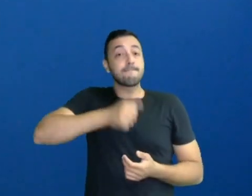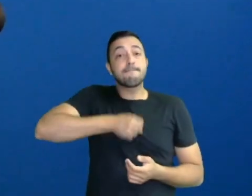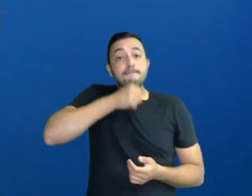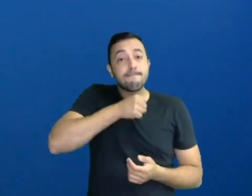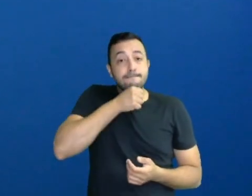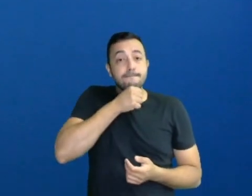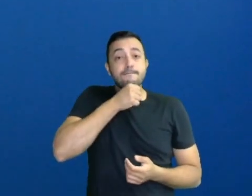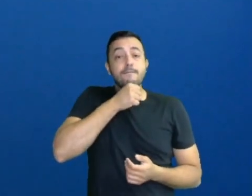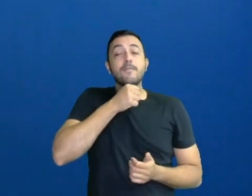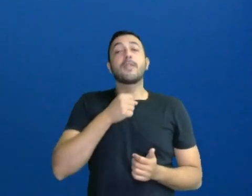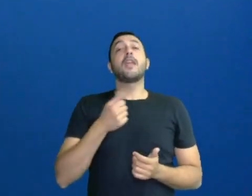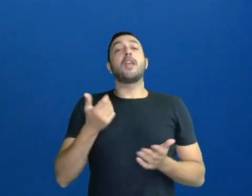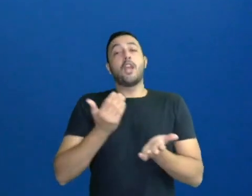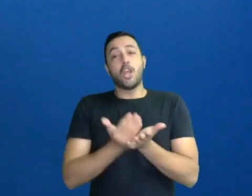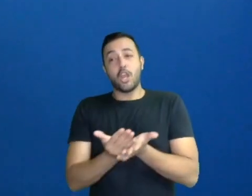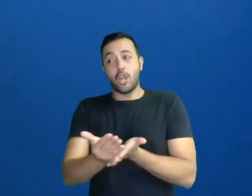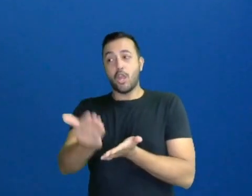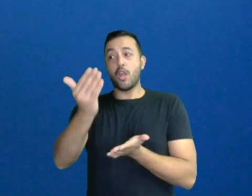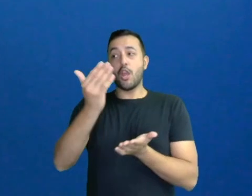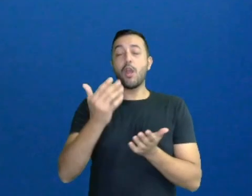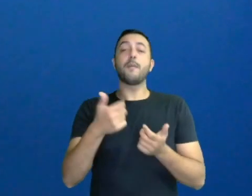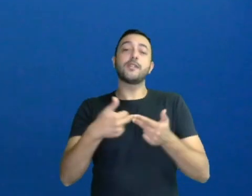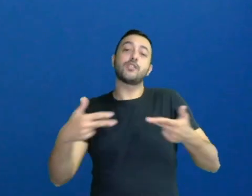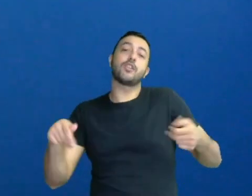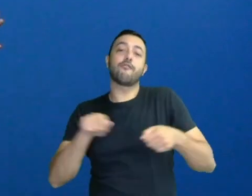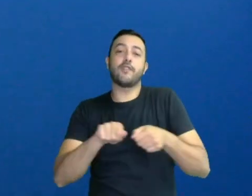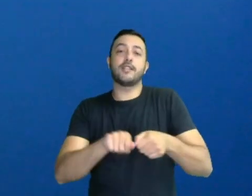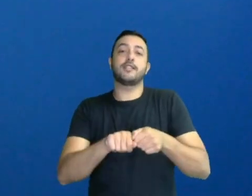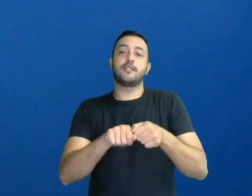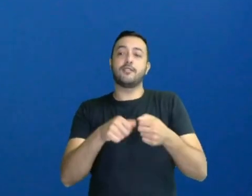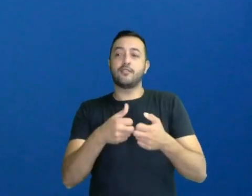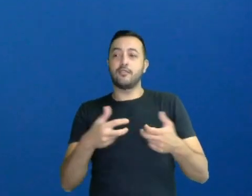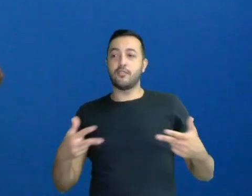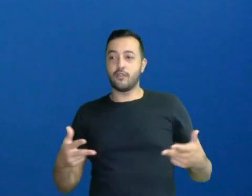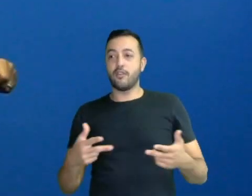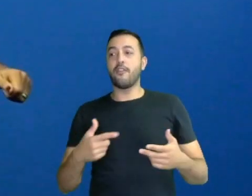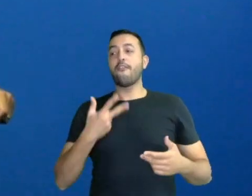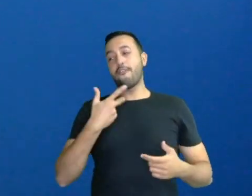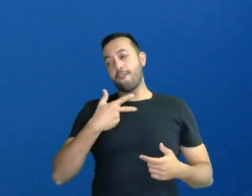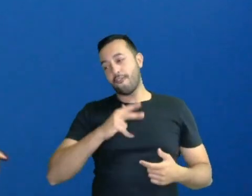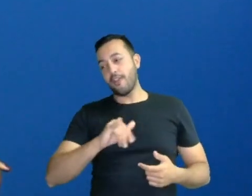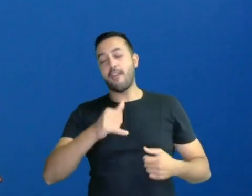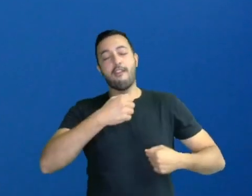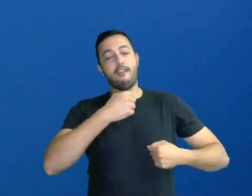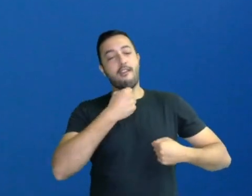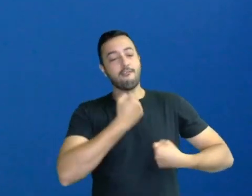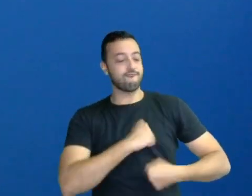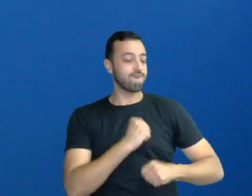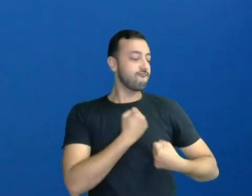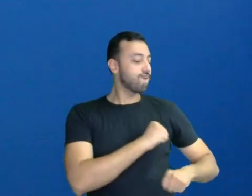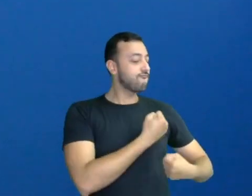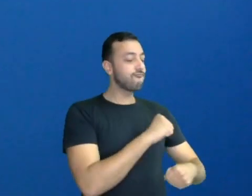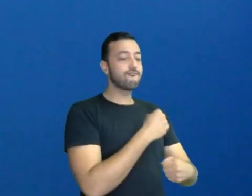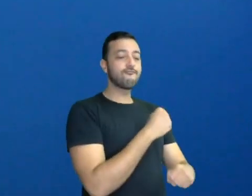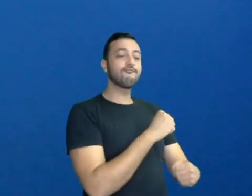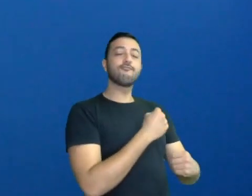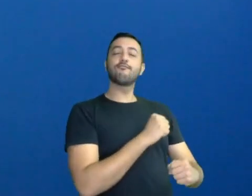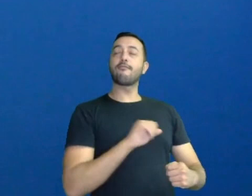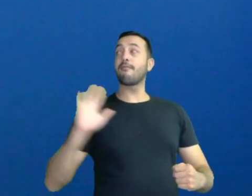a vovó carocha ela começa a fazer várias coisas na casa ela vai varrer a casa